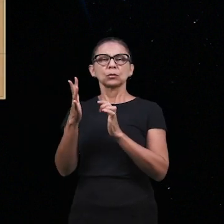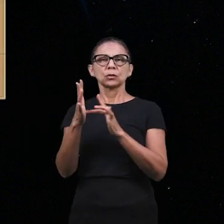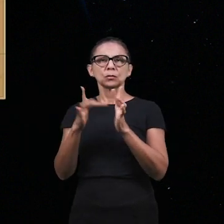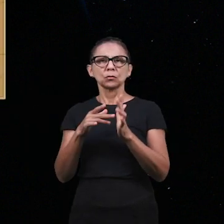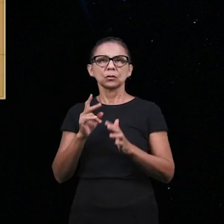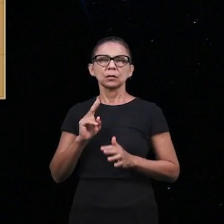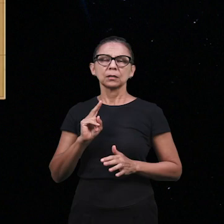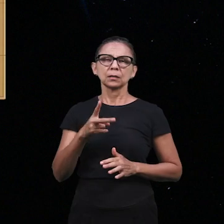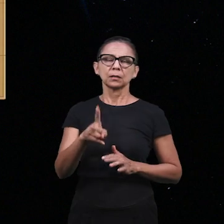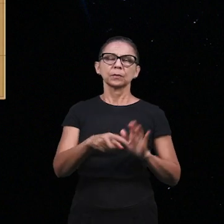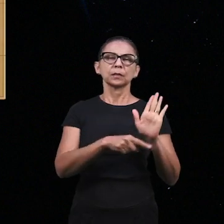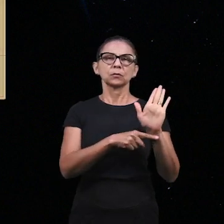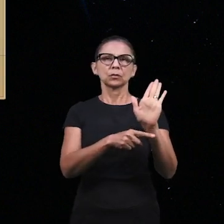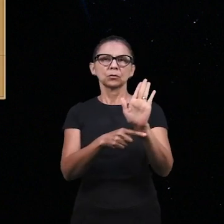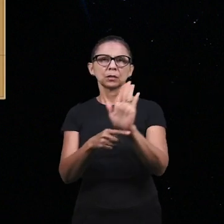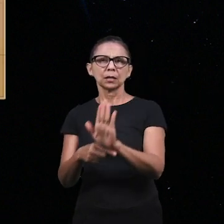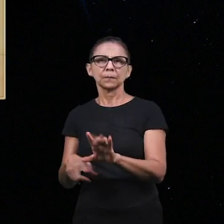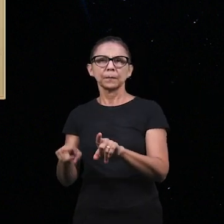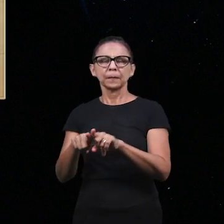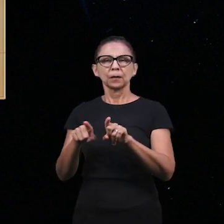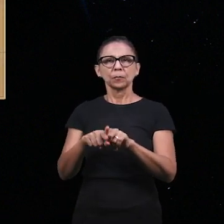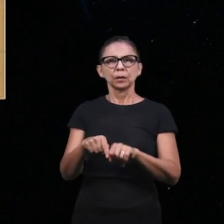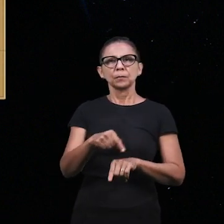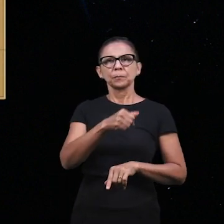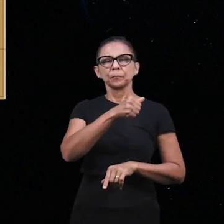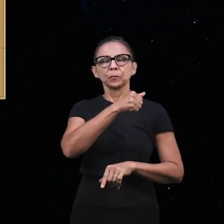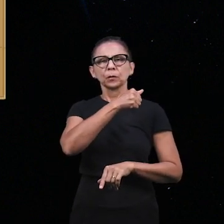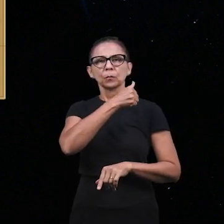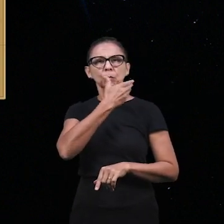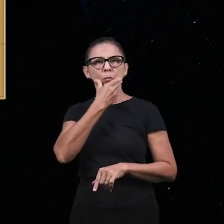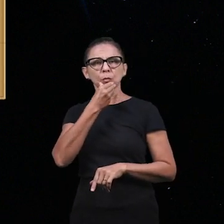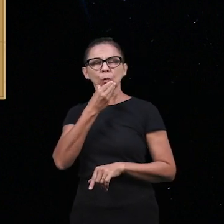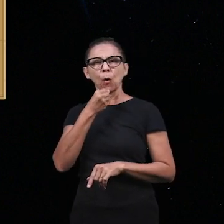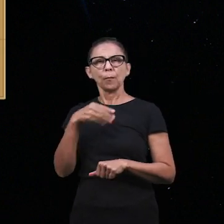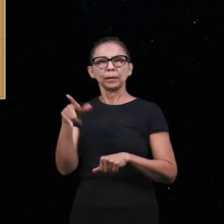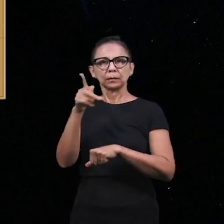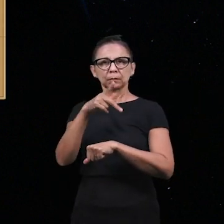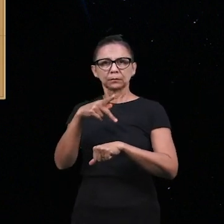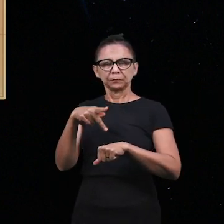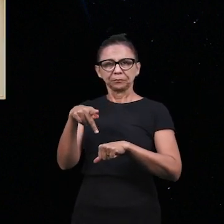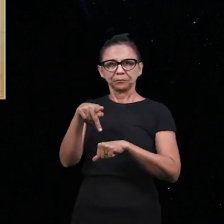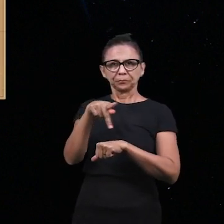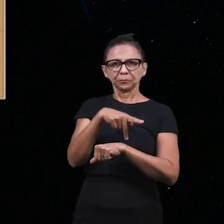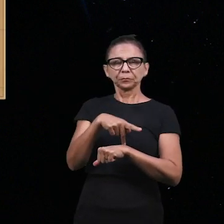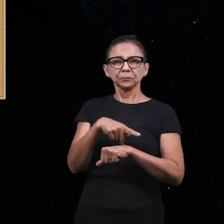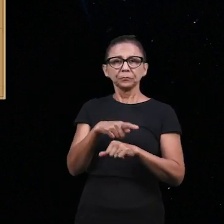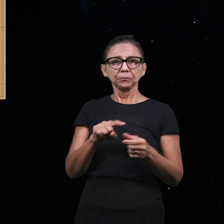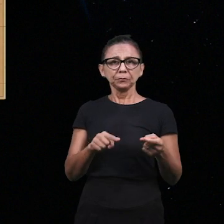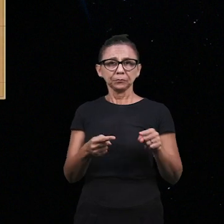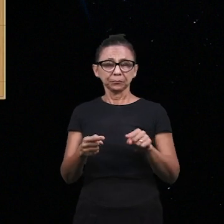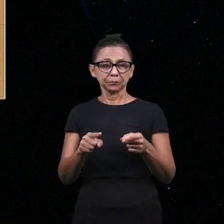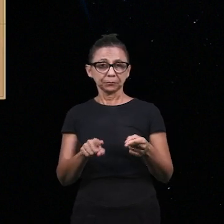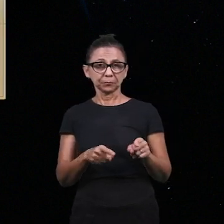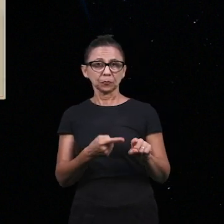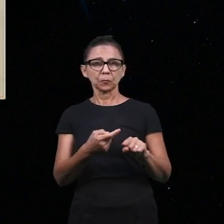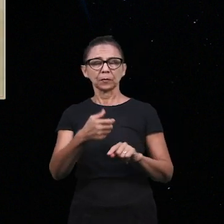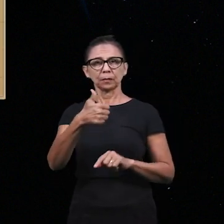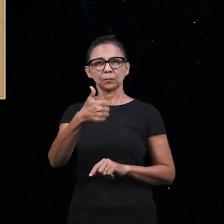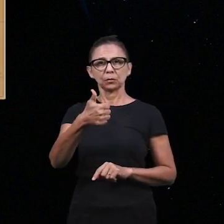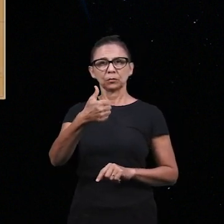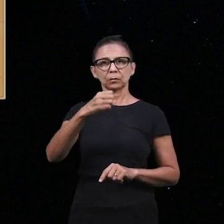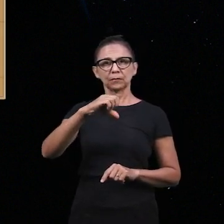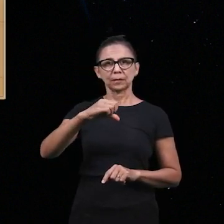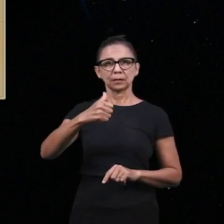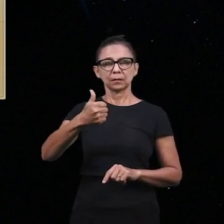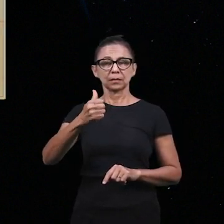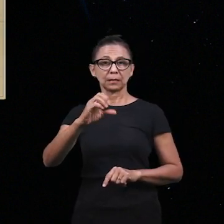e regente do coral no país de Gales. Esta obra foi publicada em diversos inários, mas foi em